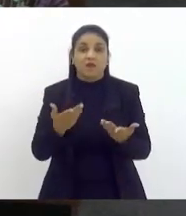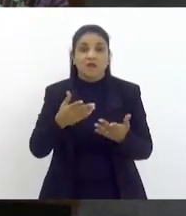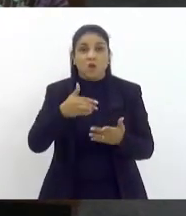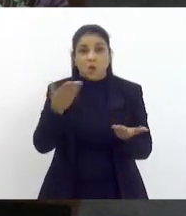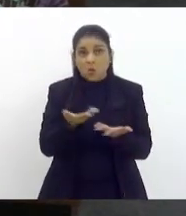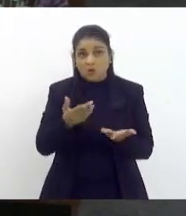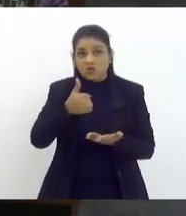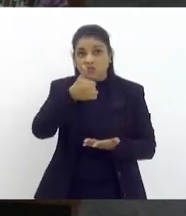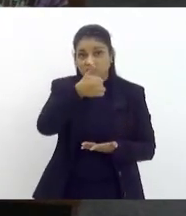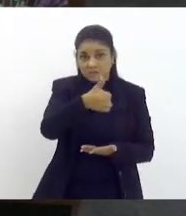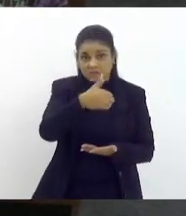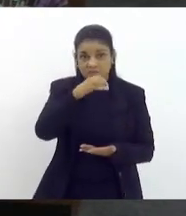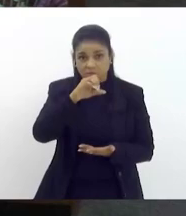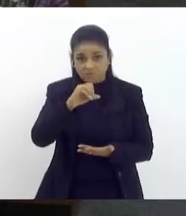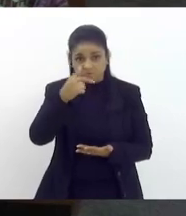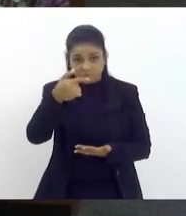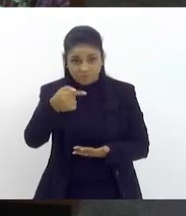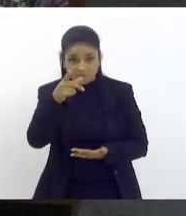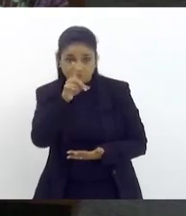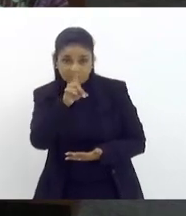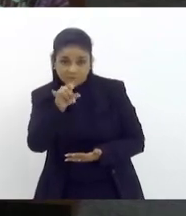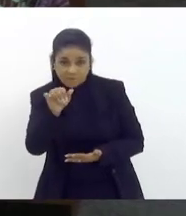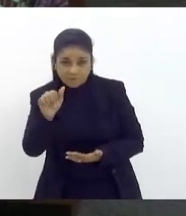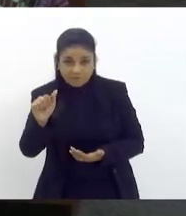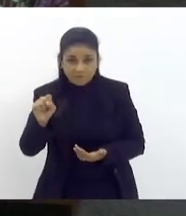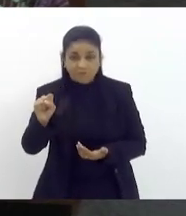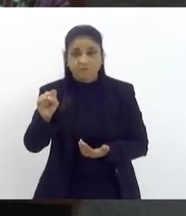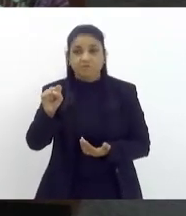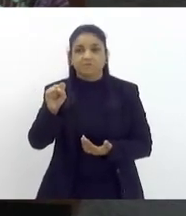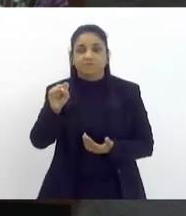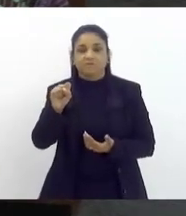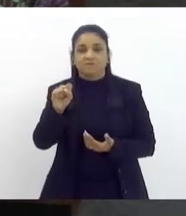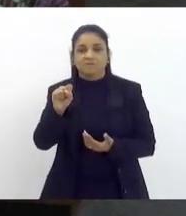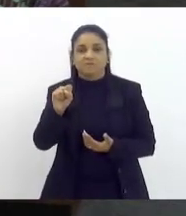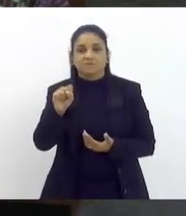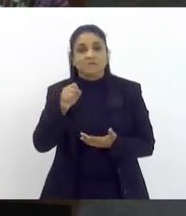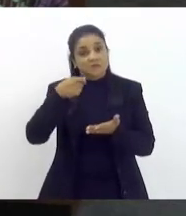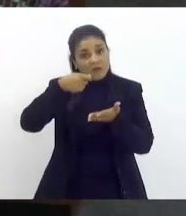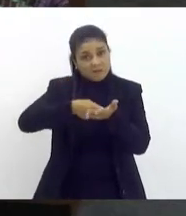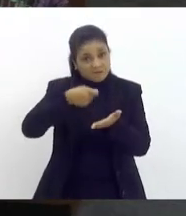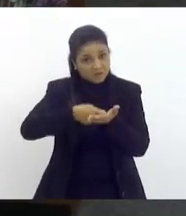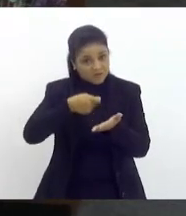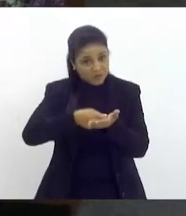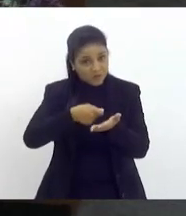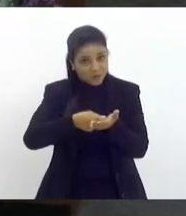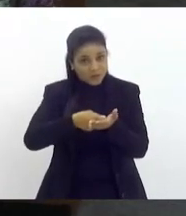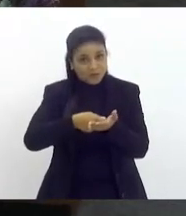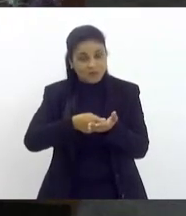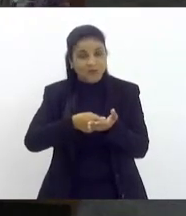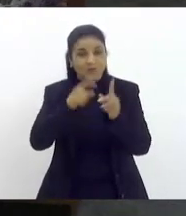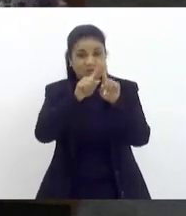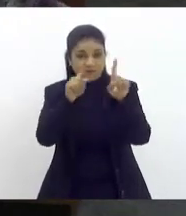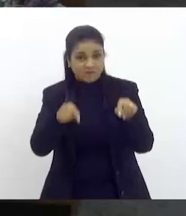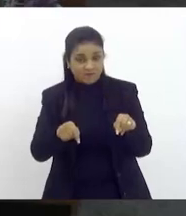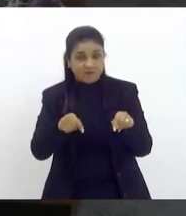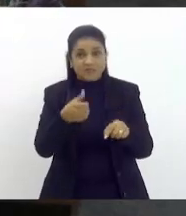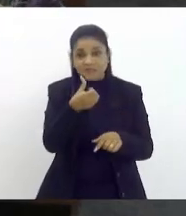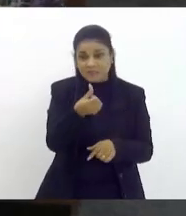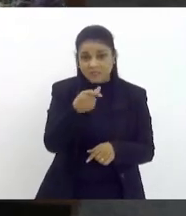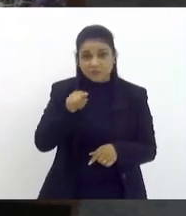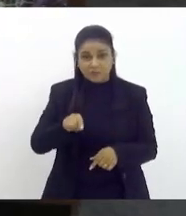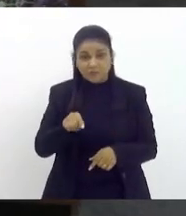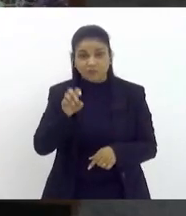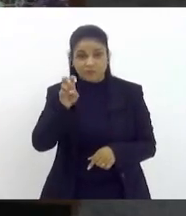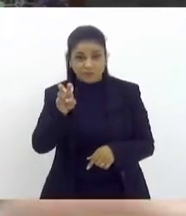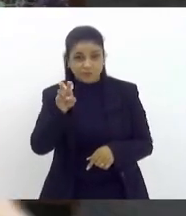107 dias que a lei autorizativa deveria ter sido cumprida e os servidores do Estado deveriam receber 6.5% de